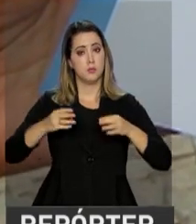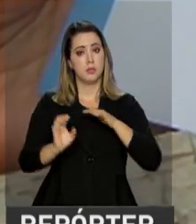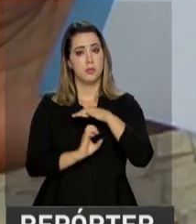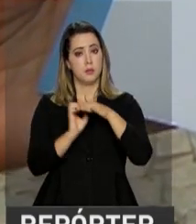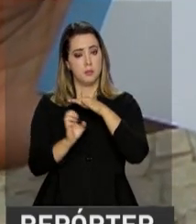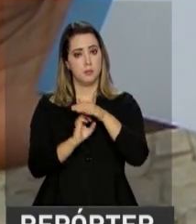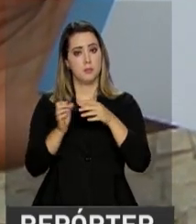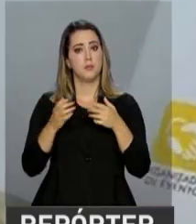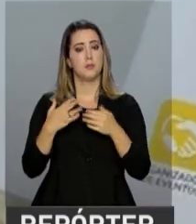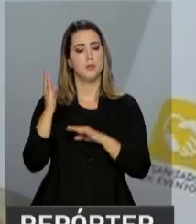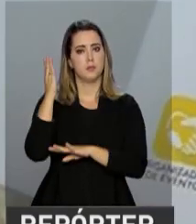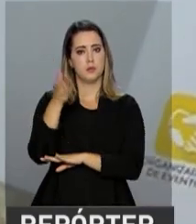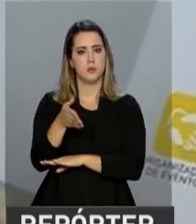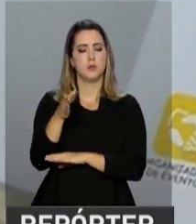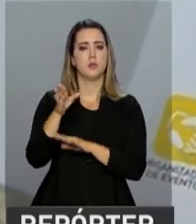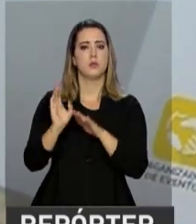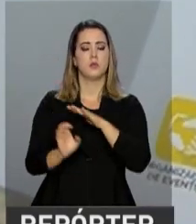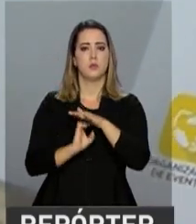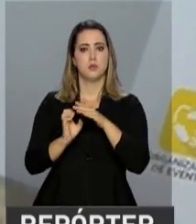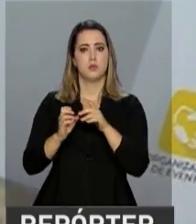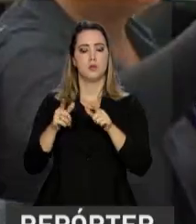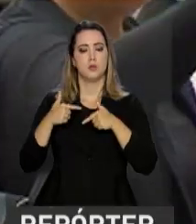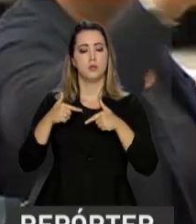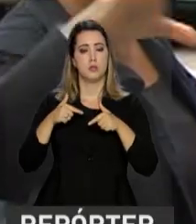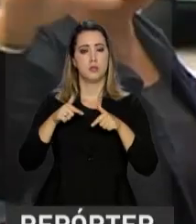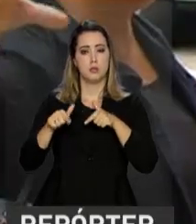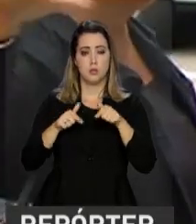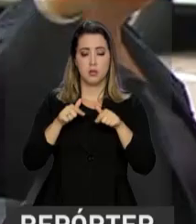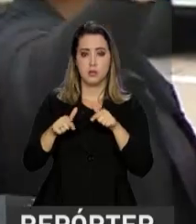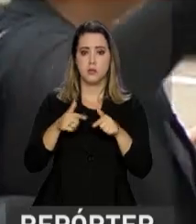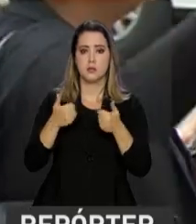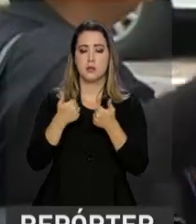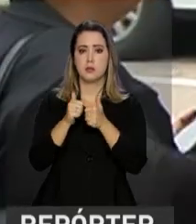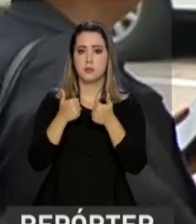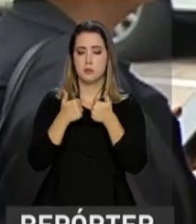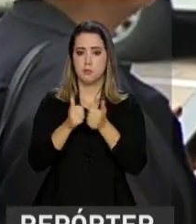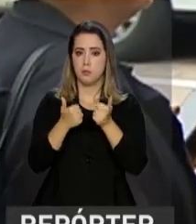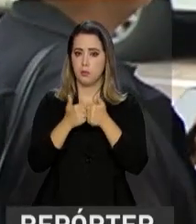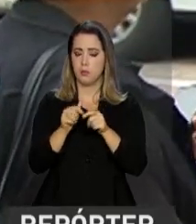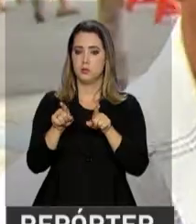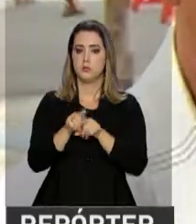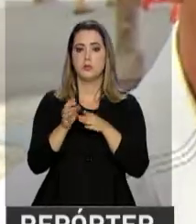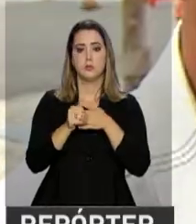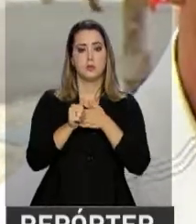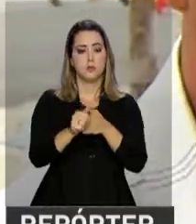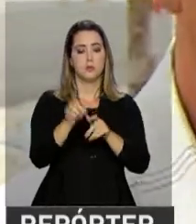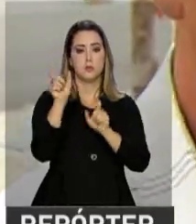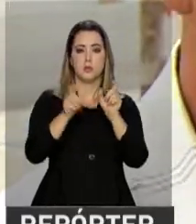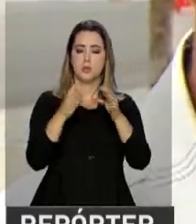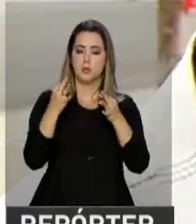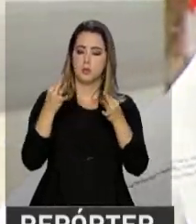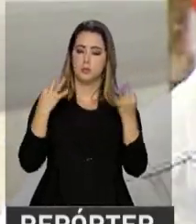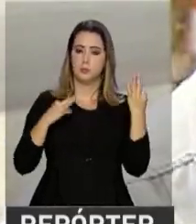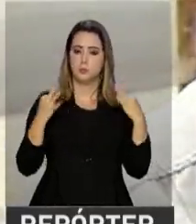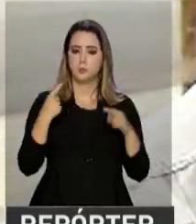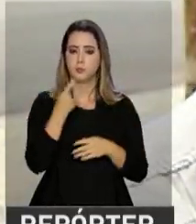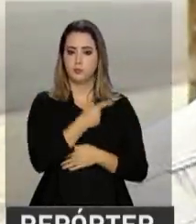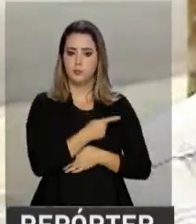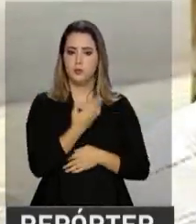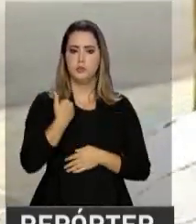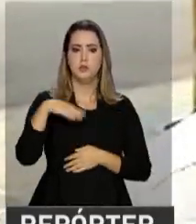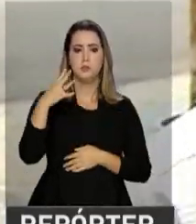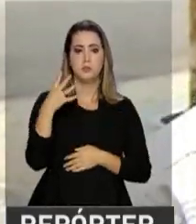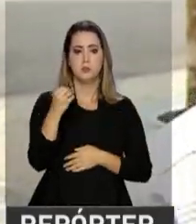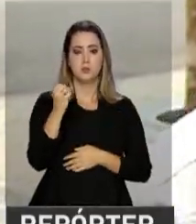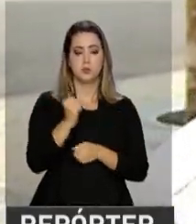hospedagem, transporte, organização de eventos, agências e também para guias de turismo. O agente Juarez Correia trabalha há